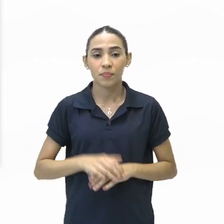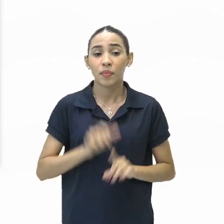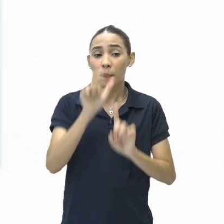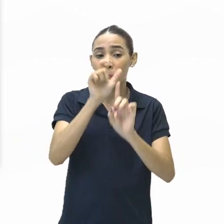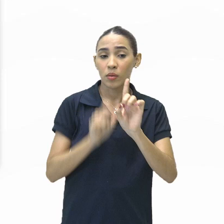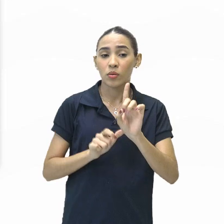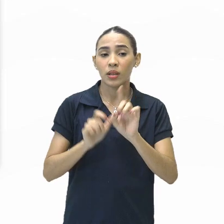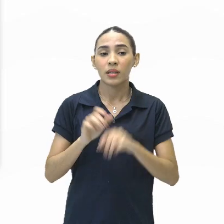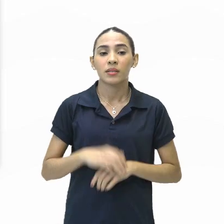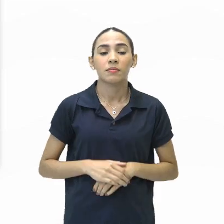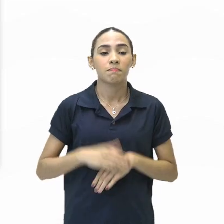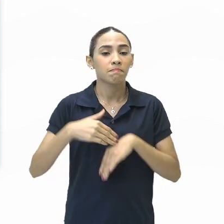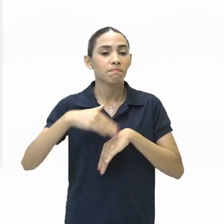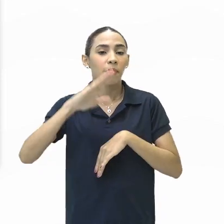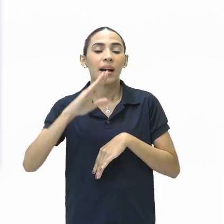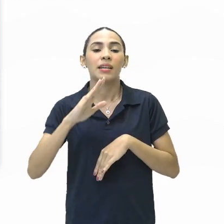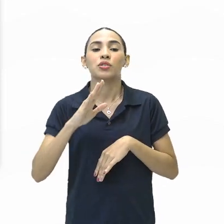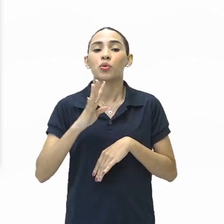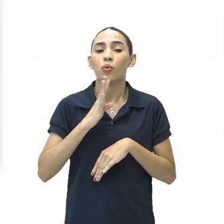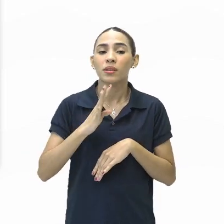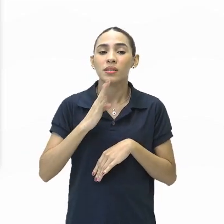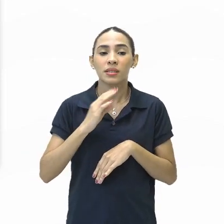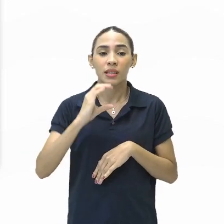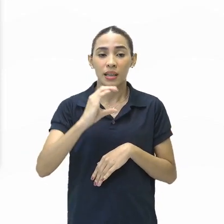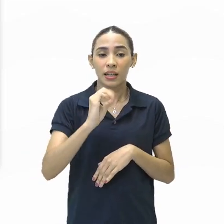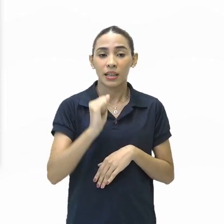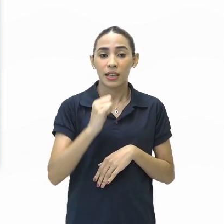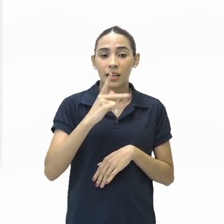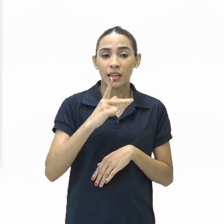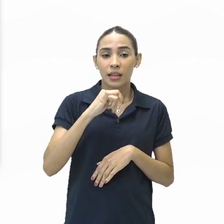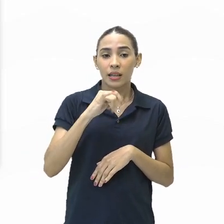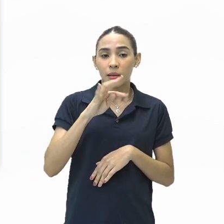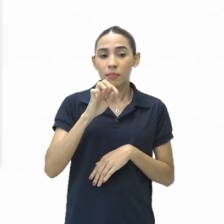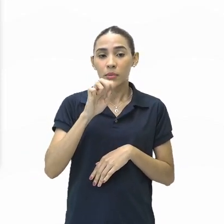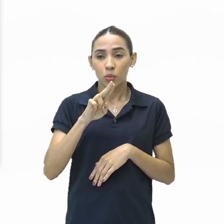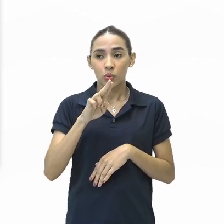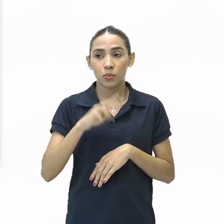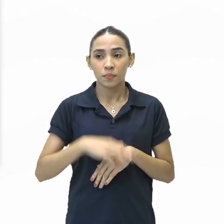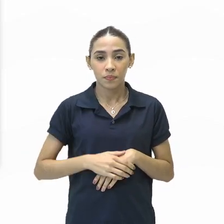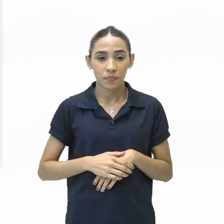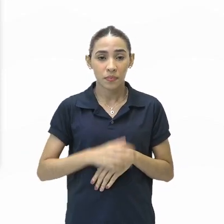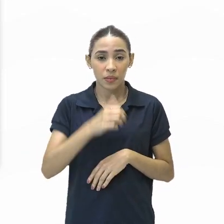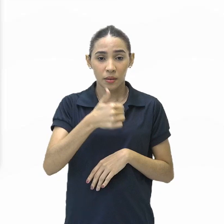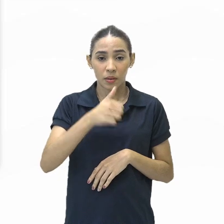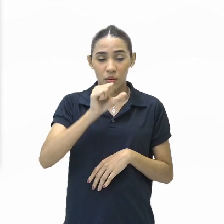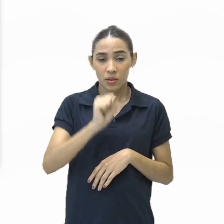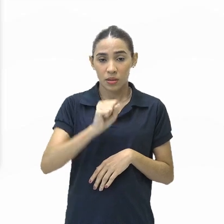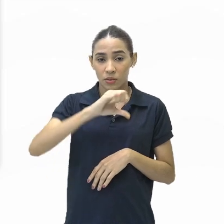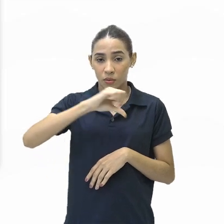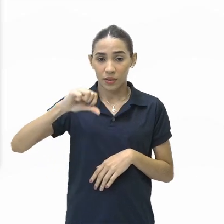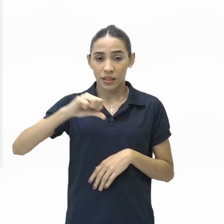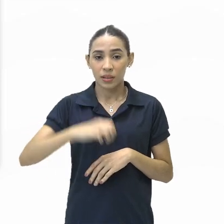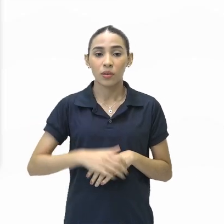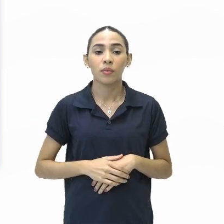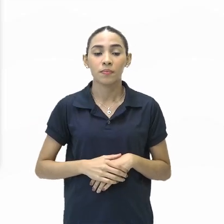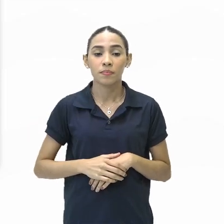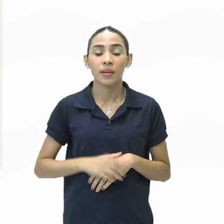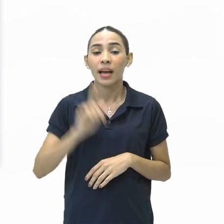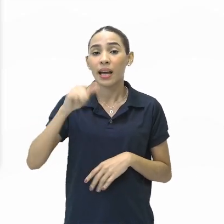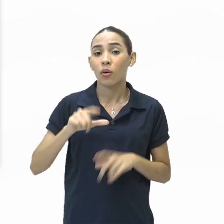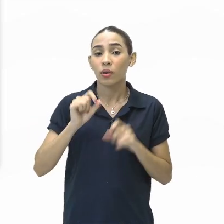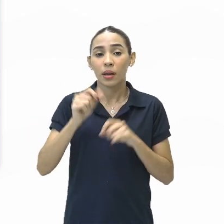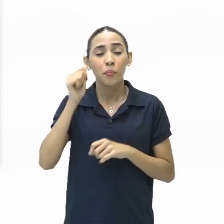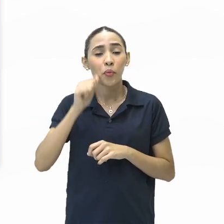com certeza é a mais comentada, Capitu, do livro Dom Casmurro, de 1899. Capitu, o que ela